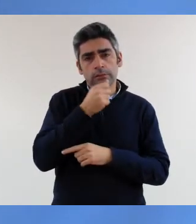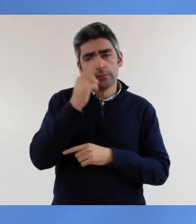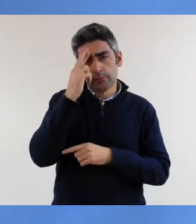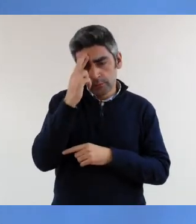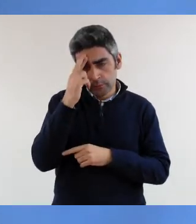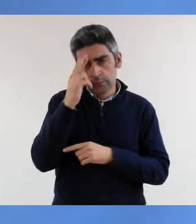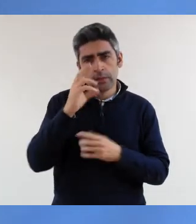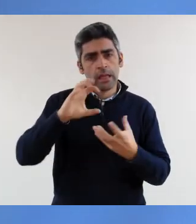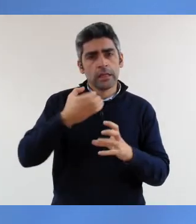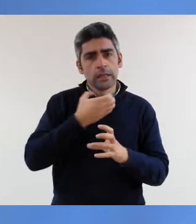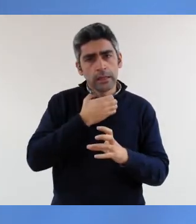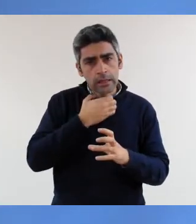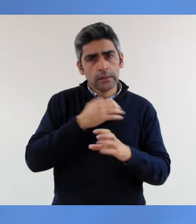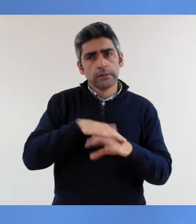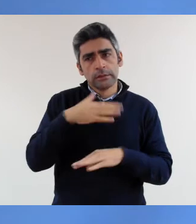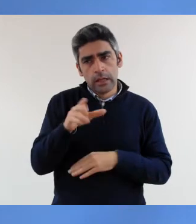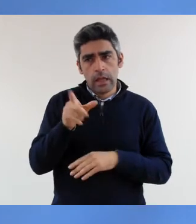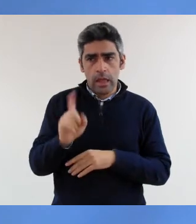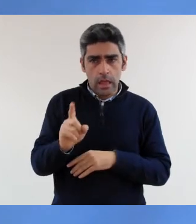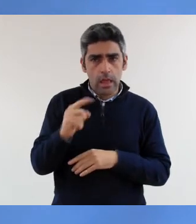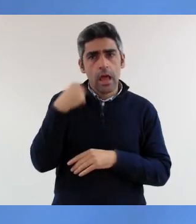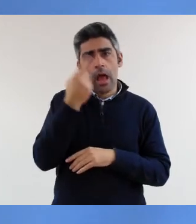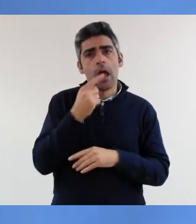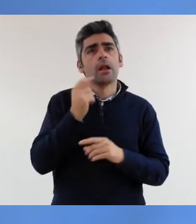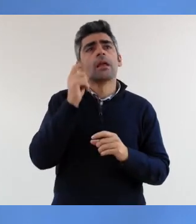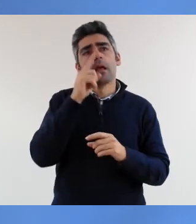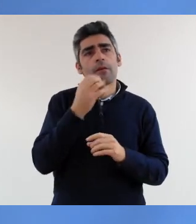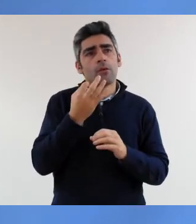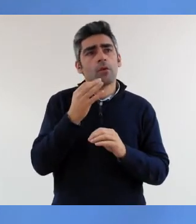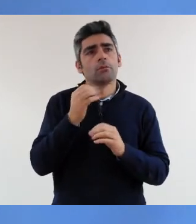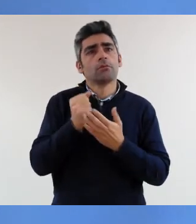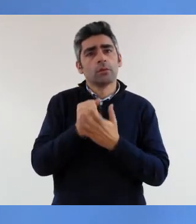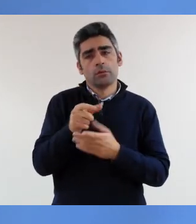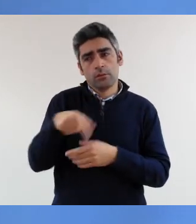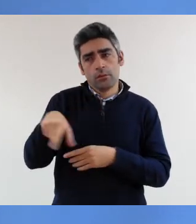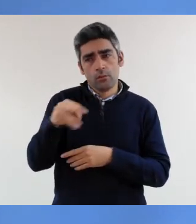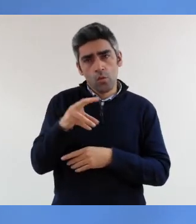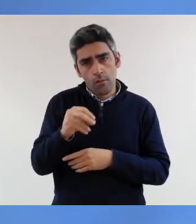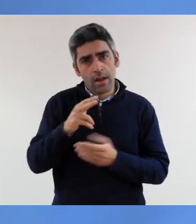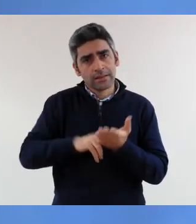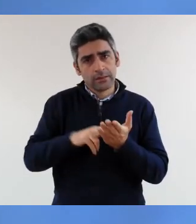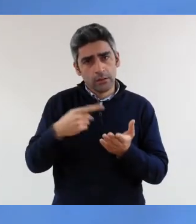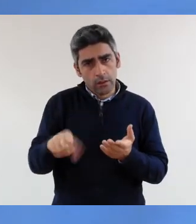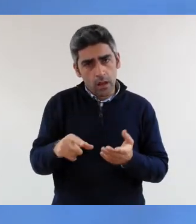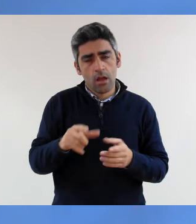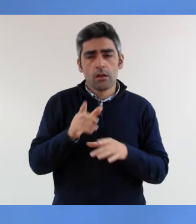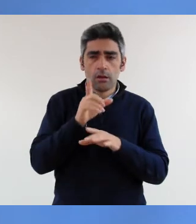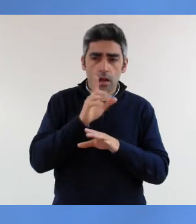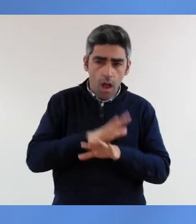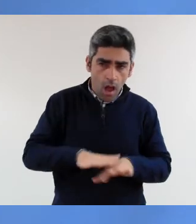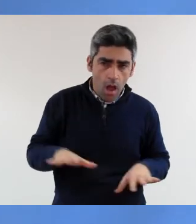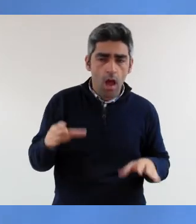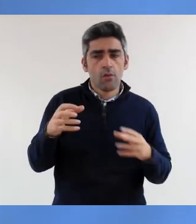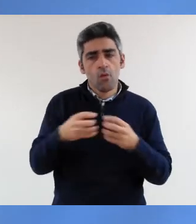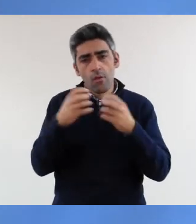estou e acosta com o sacrifício da crise da sua saída é esposo quem tem razão a